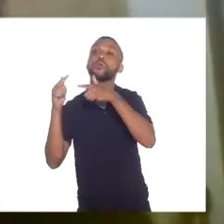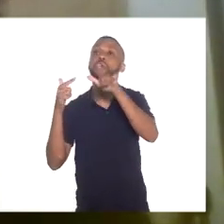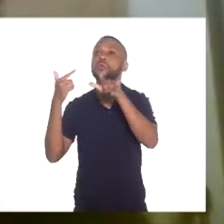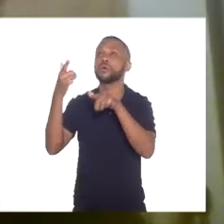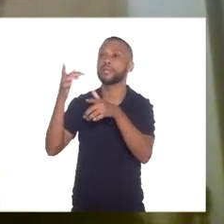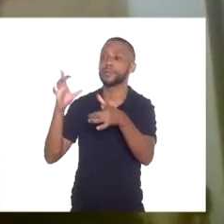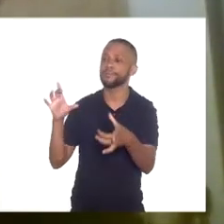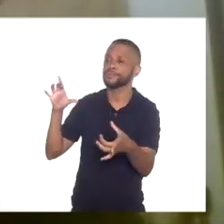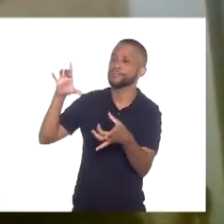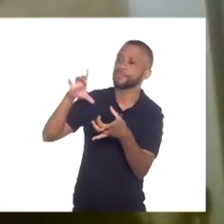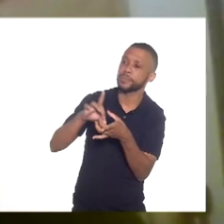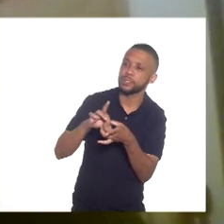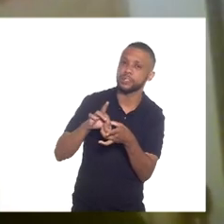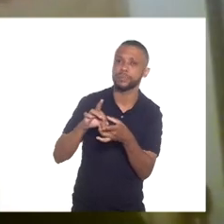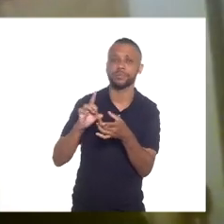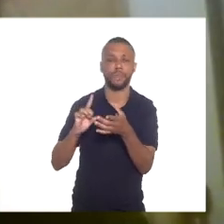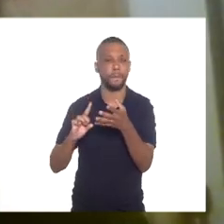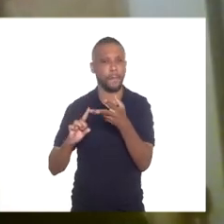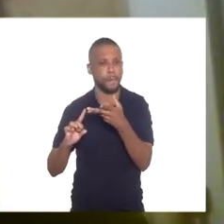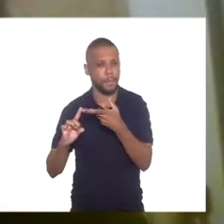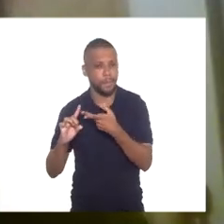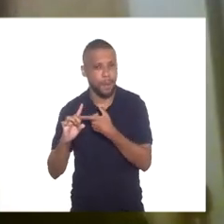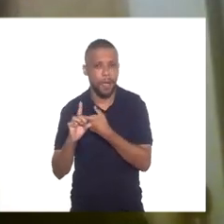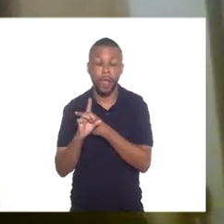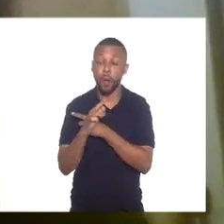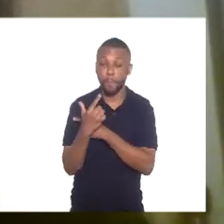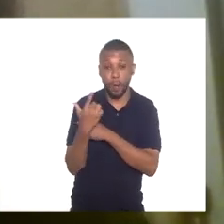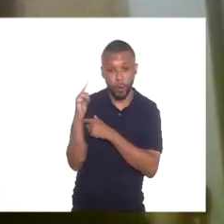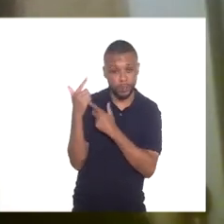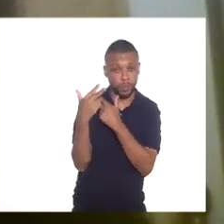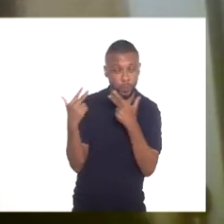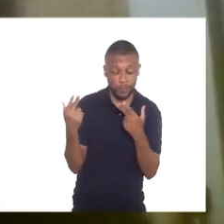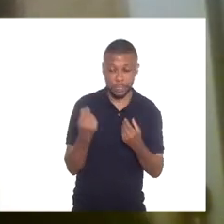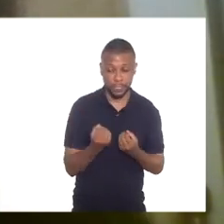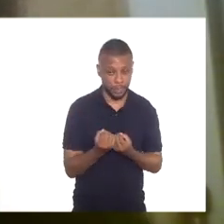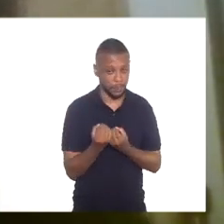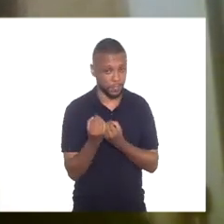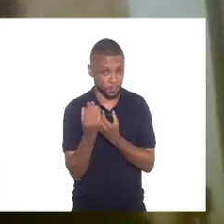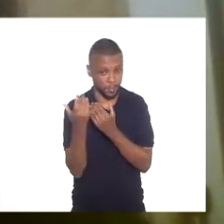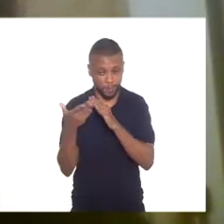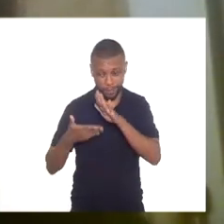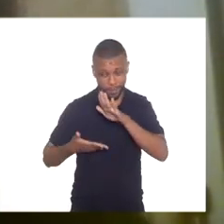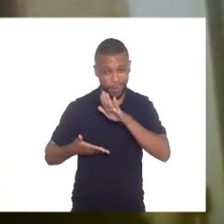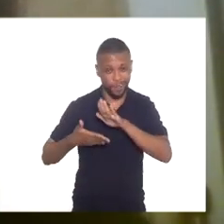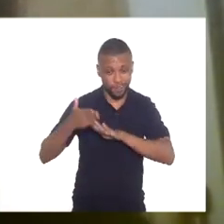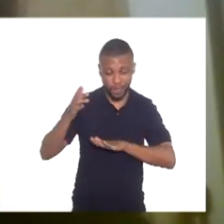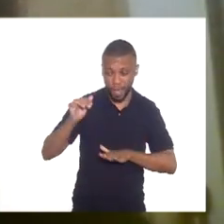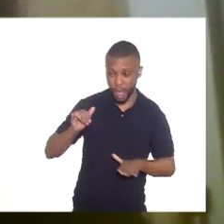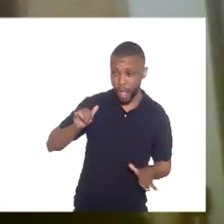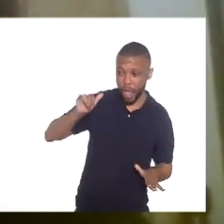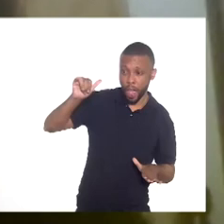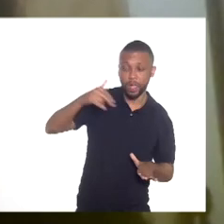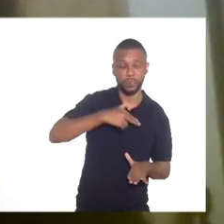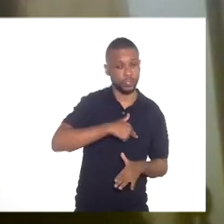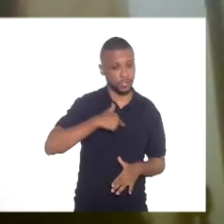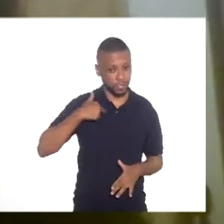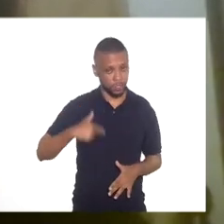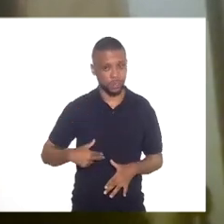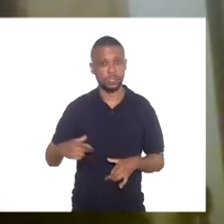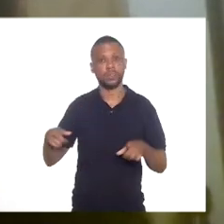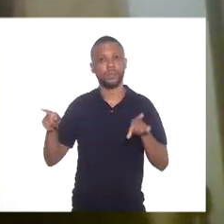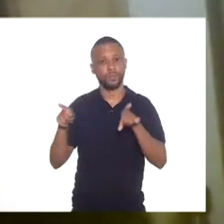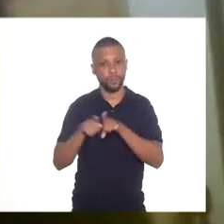fixos, etc. Né? Uma outra coisa que nessa viagem também aconteceu, porque nessa viagem nós fomos à